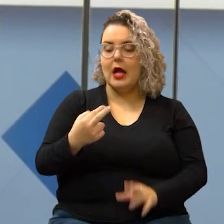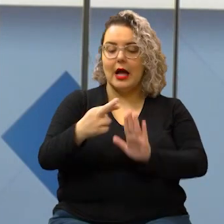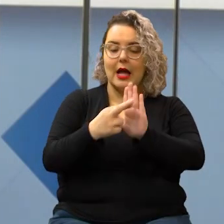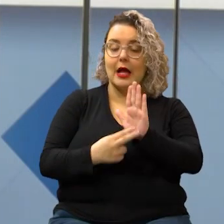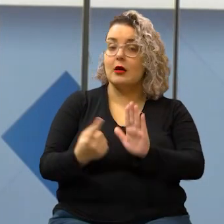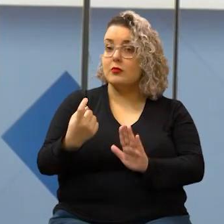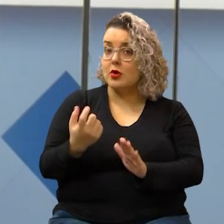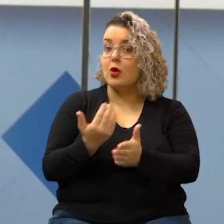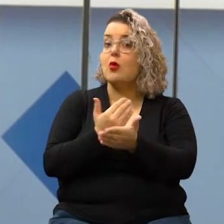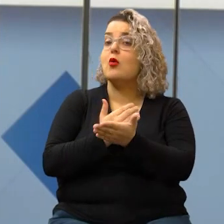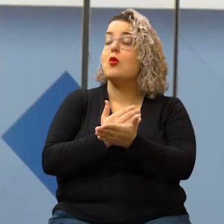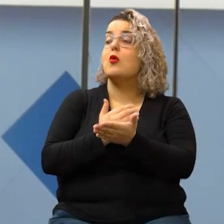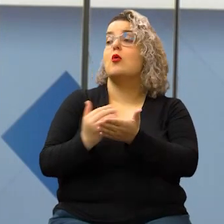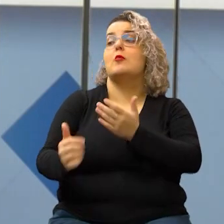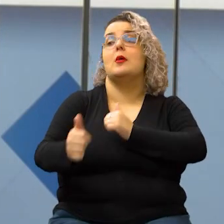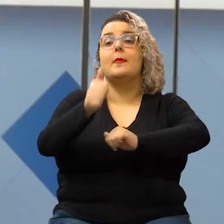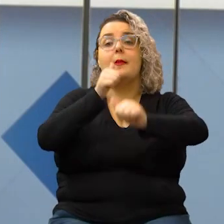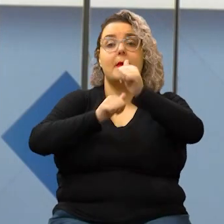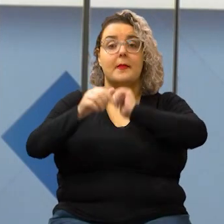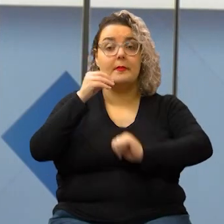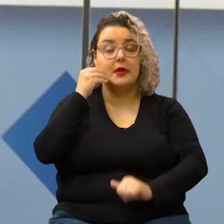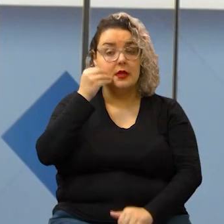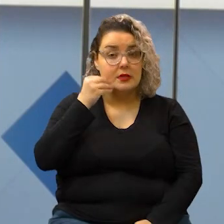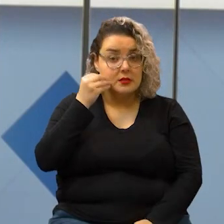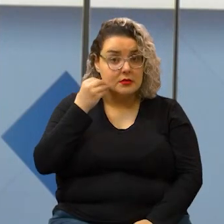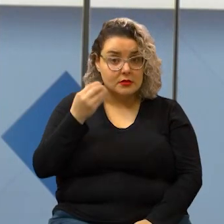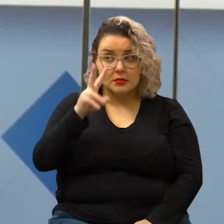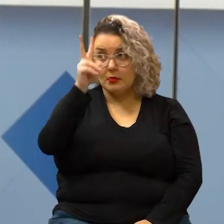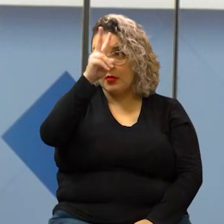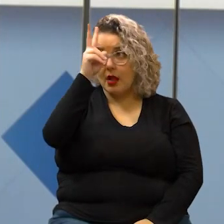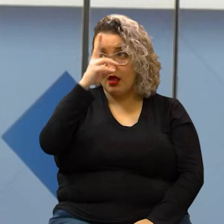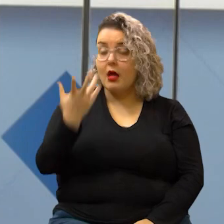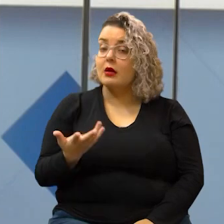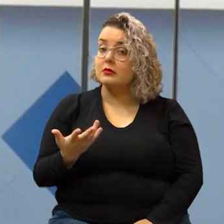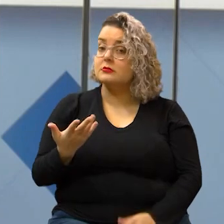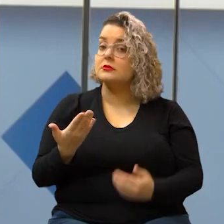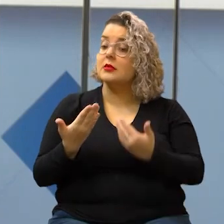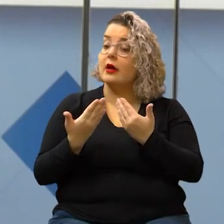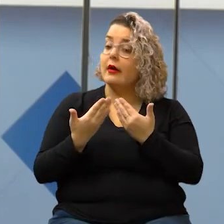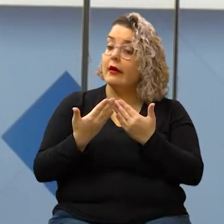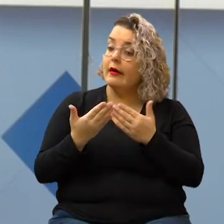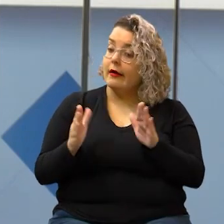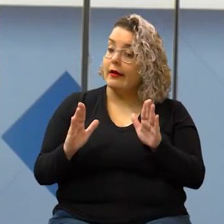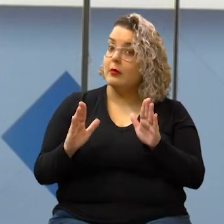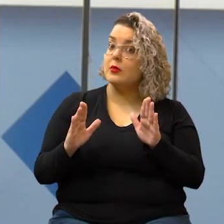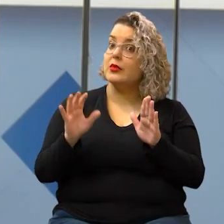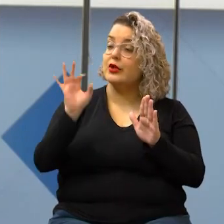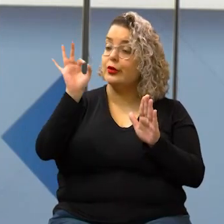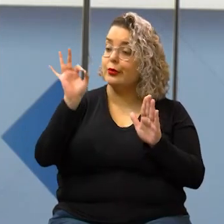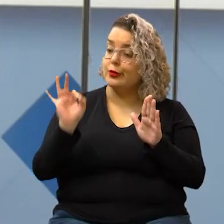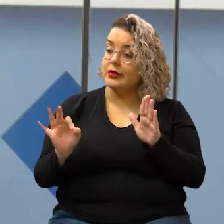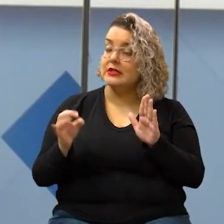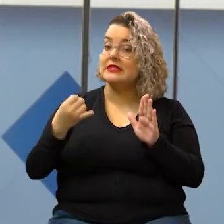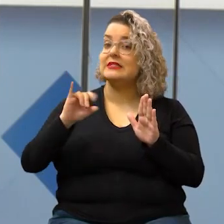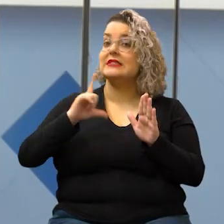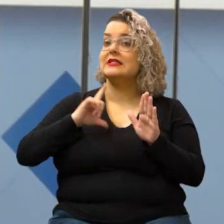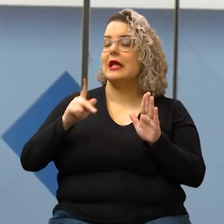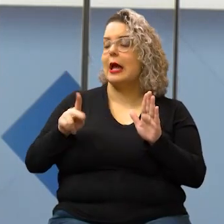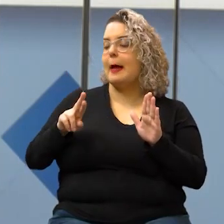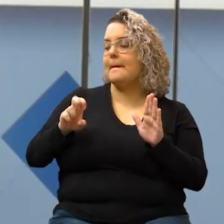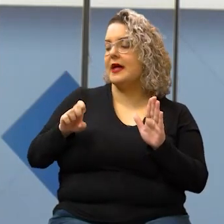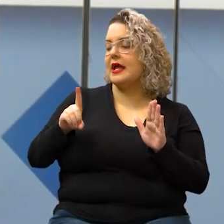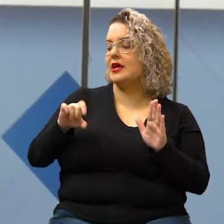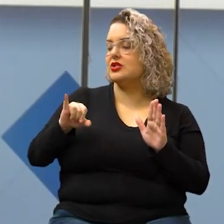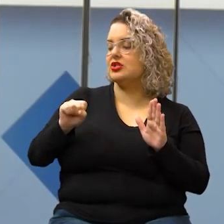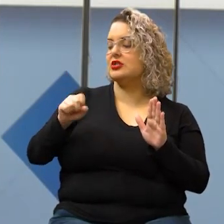A partir do momento que você experimenta, você está abrindo portas, caso você tenha predisposição em